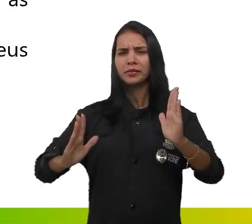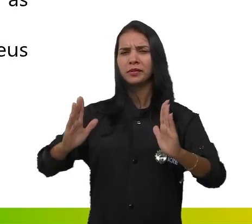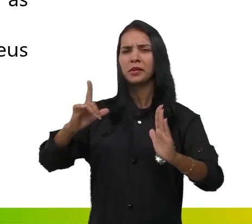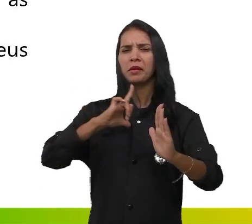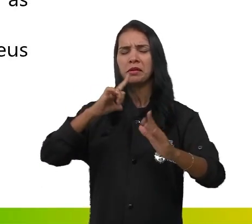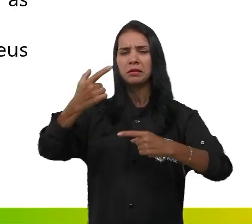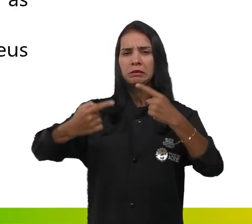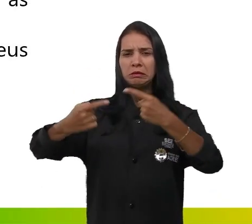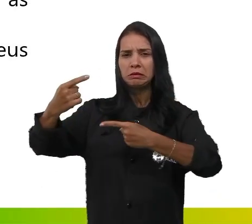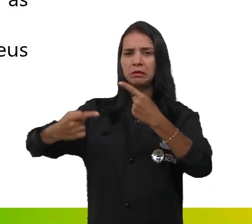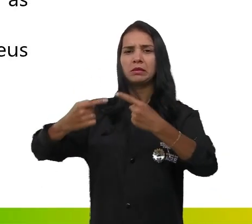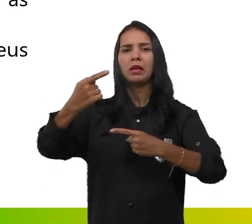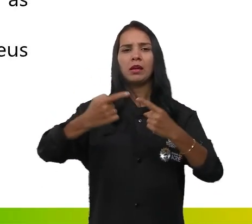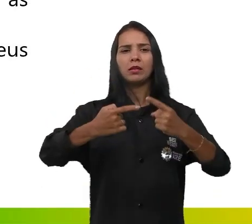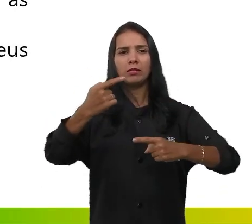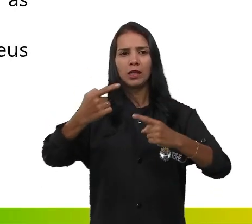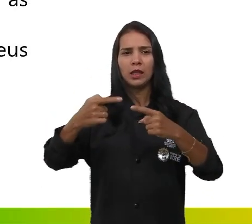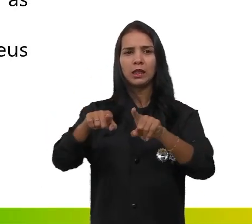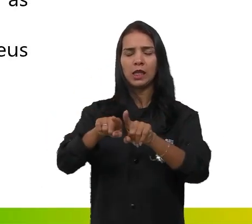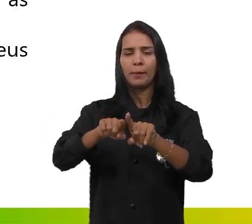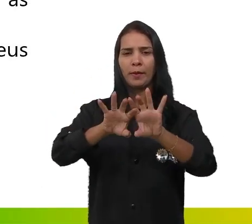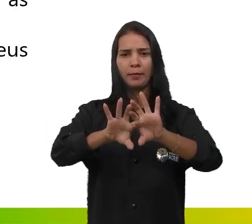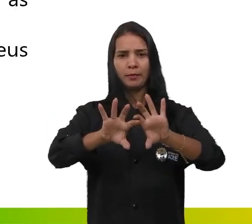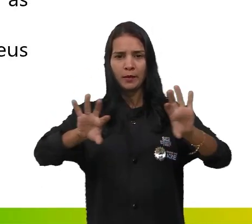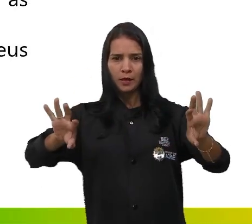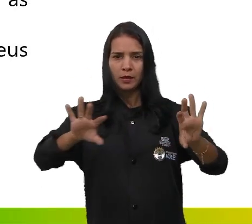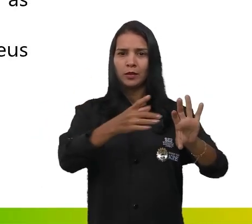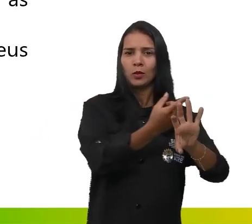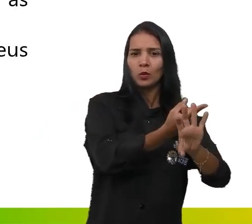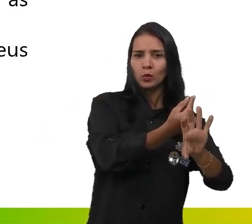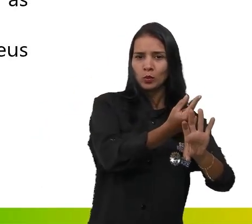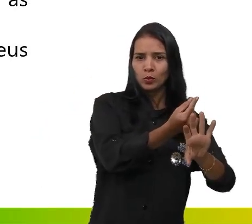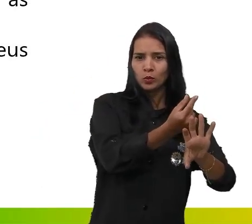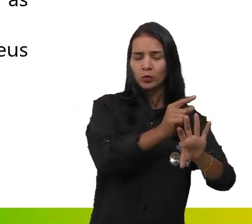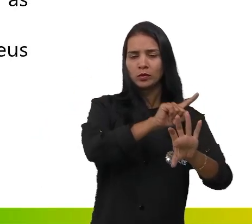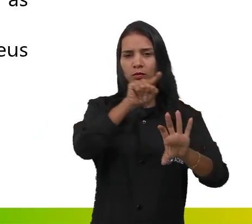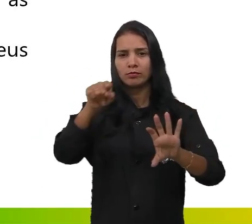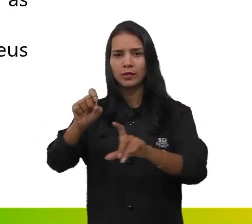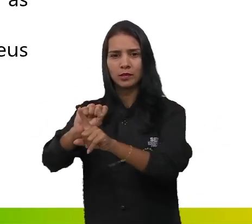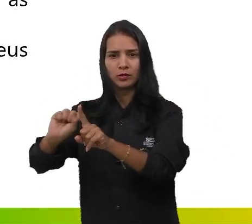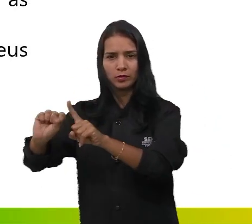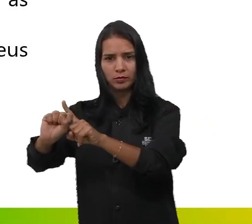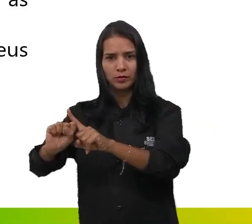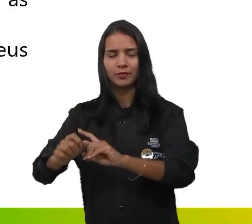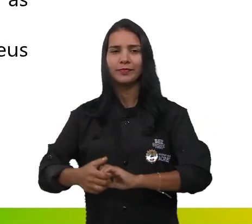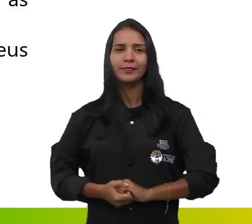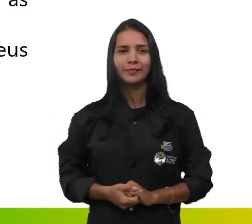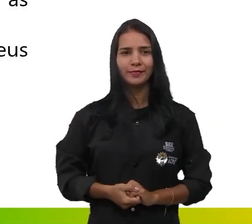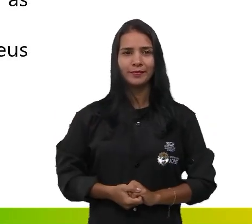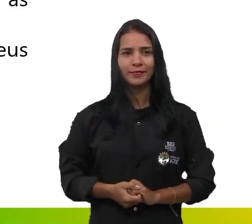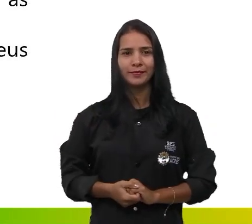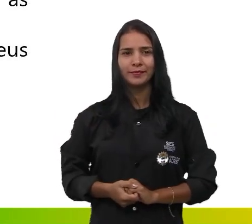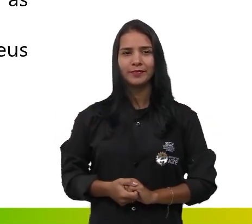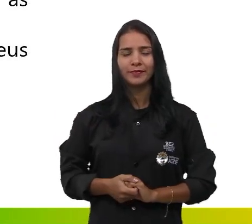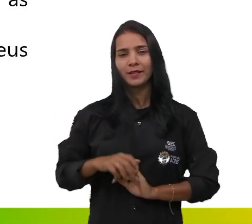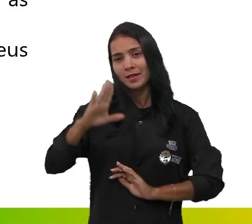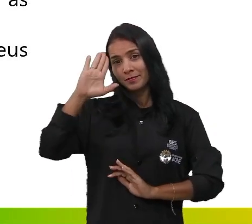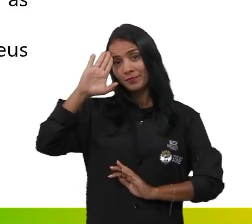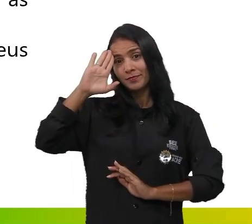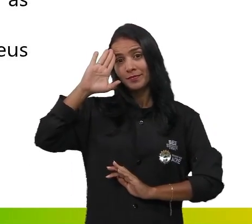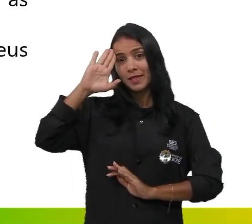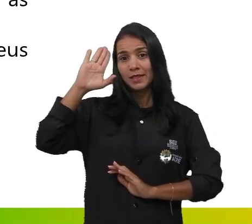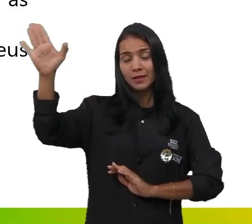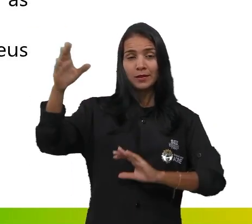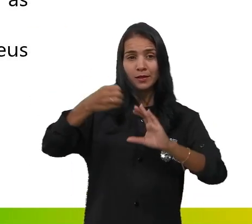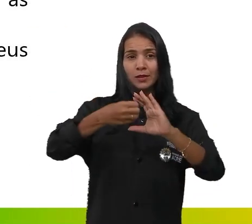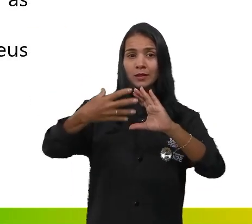que nós tínhamos essa divisão entre capitalismo e socialismo. Bem, a principal delas é o seguinte: a divisão